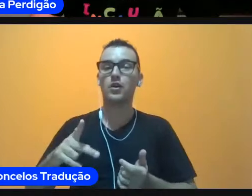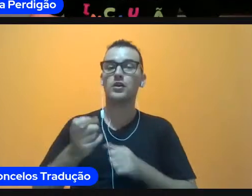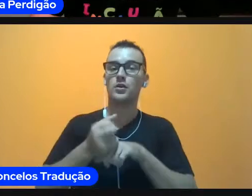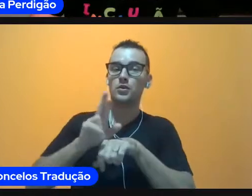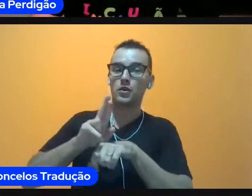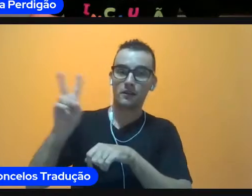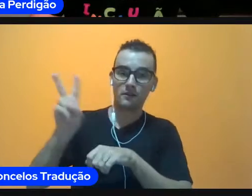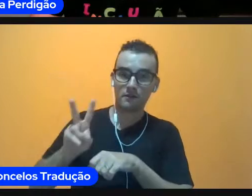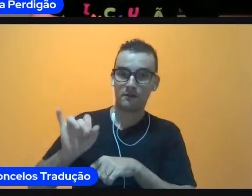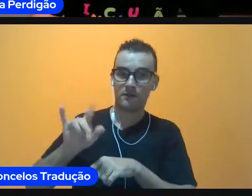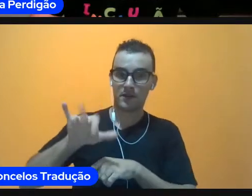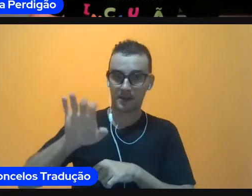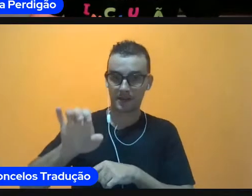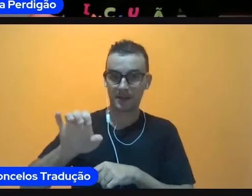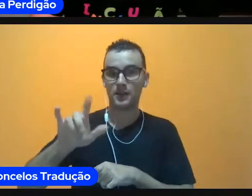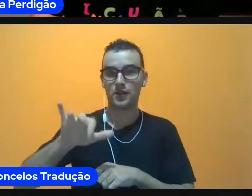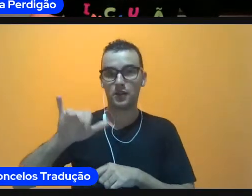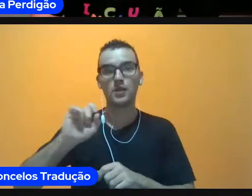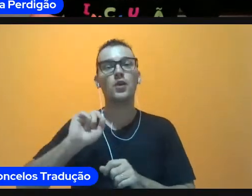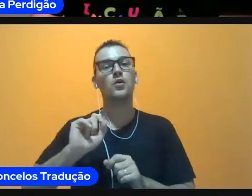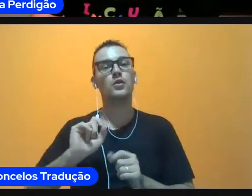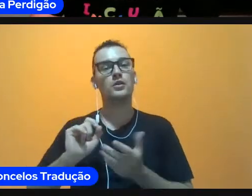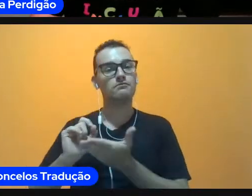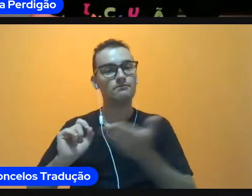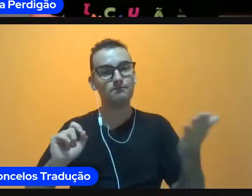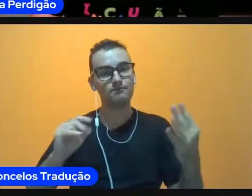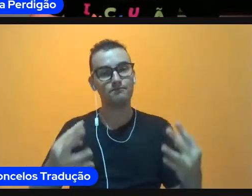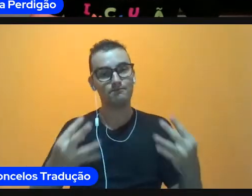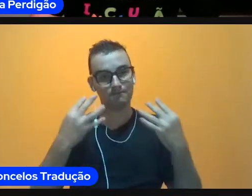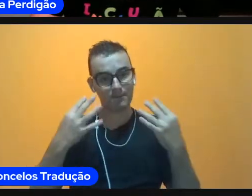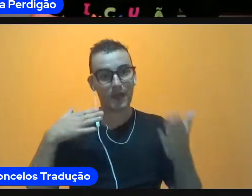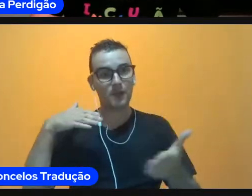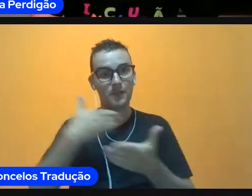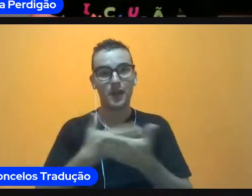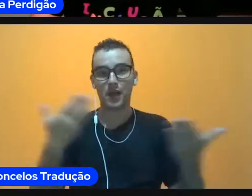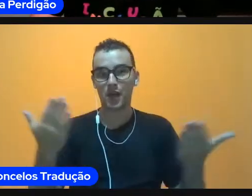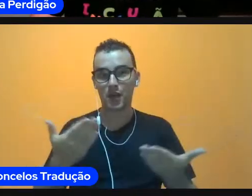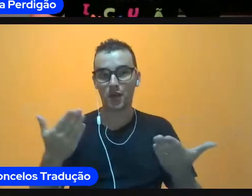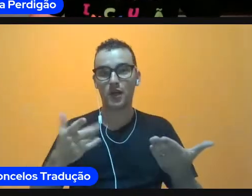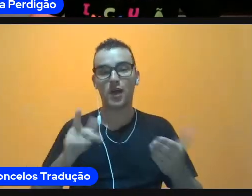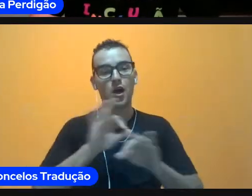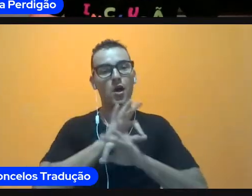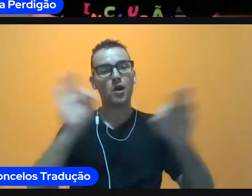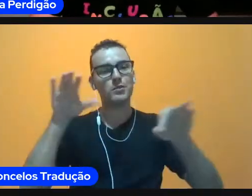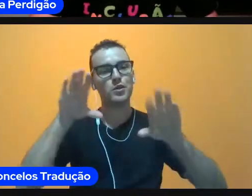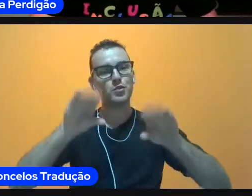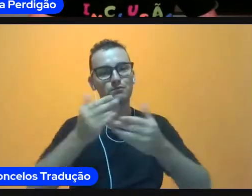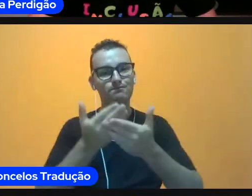Viviane Leone e também a todos vocês que acompanharam até agora. Tenha uma ótima noite.